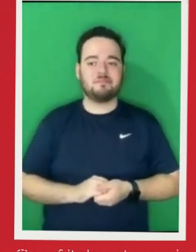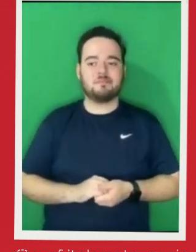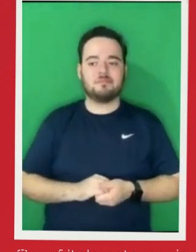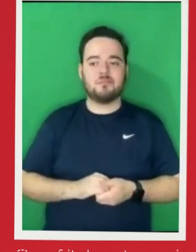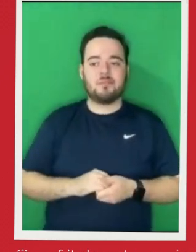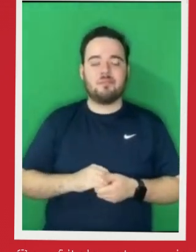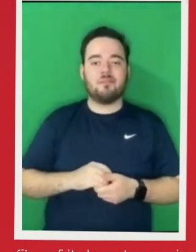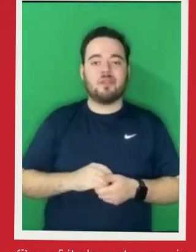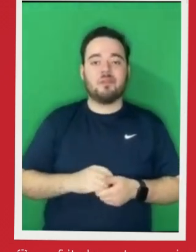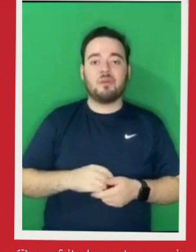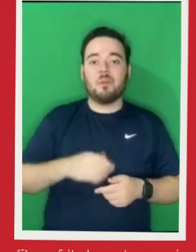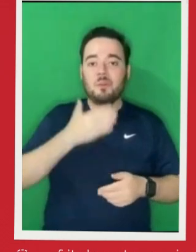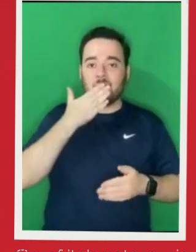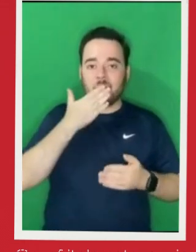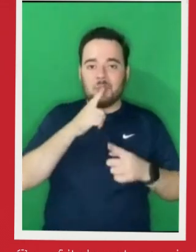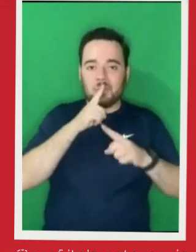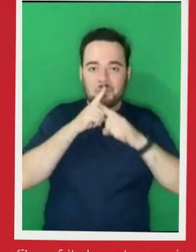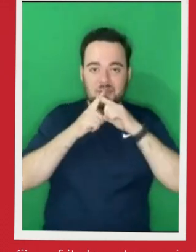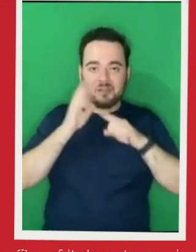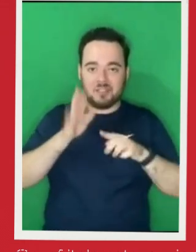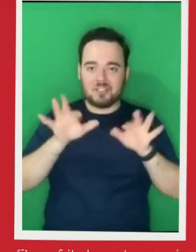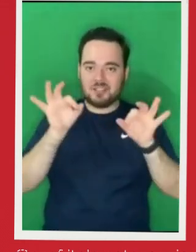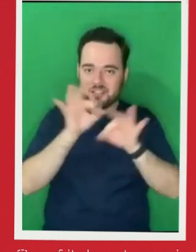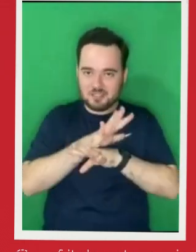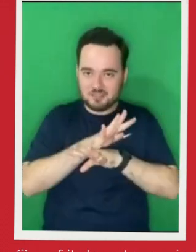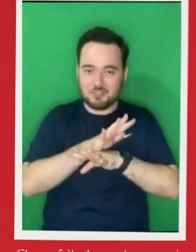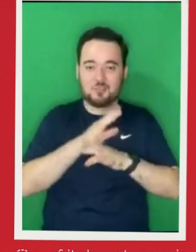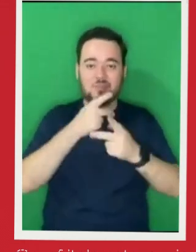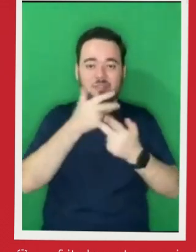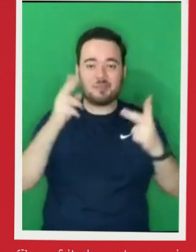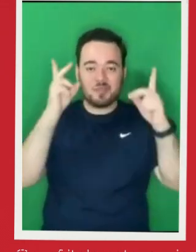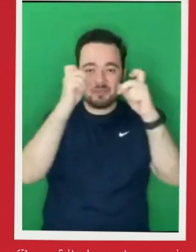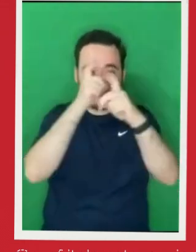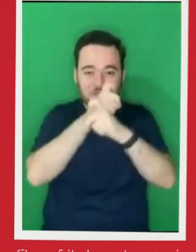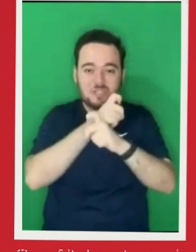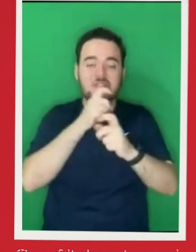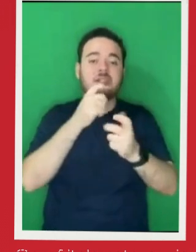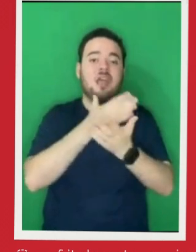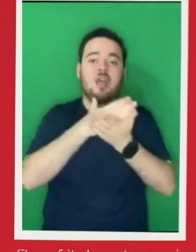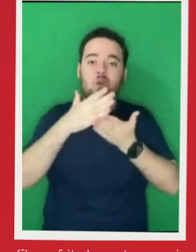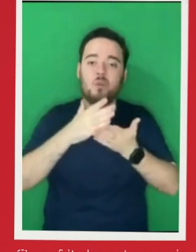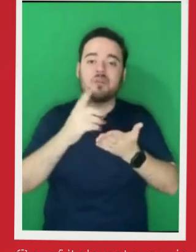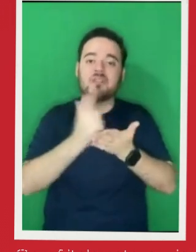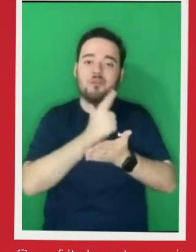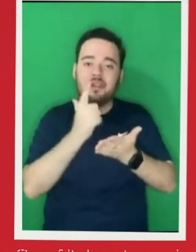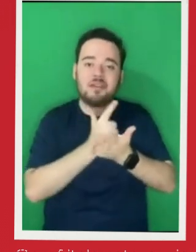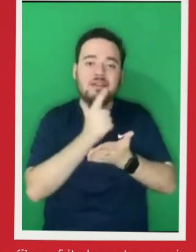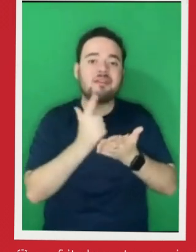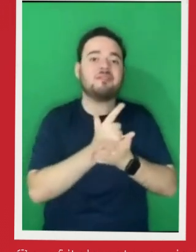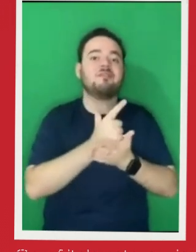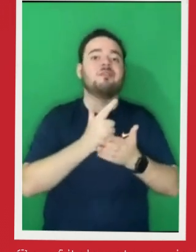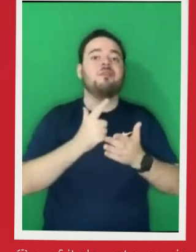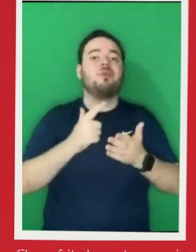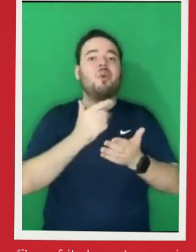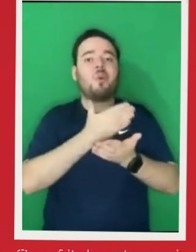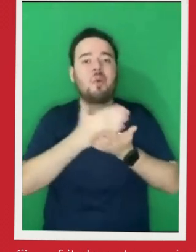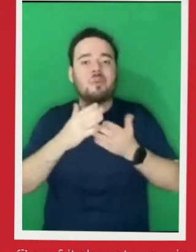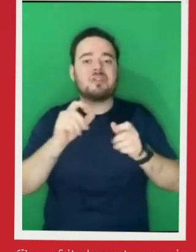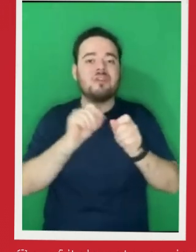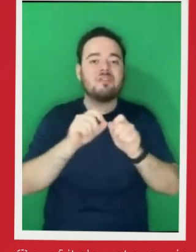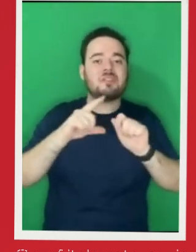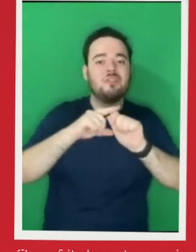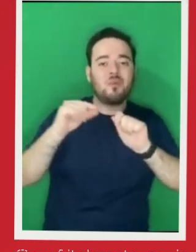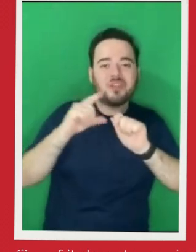eu prometo que eu estou começando a terminar, uma das coisas mais difíceis é começar um livro, começar uma tese, começar um